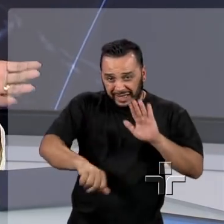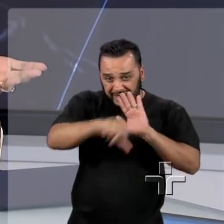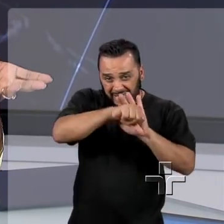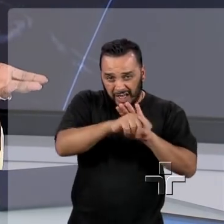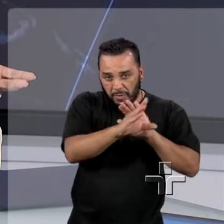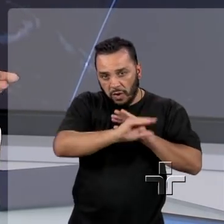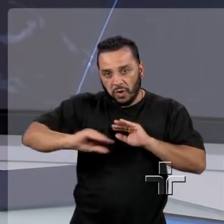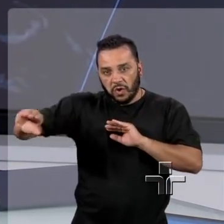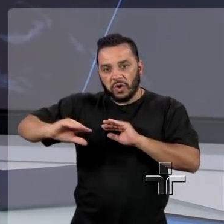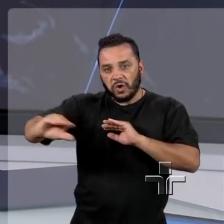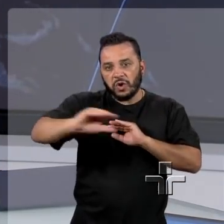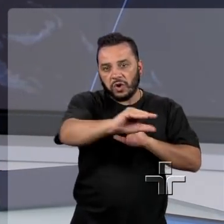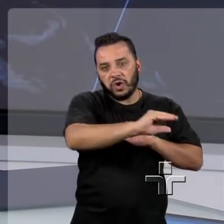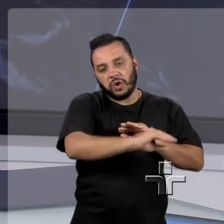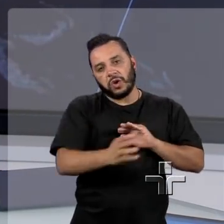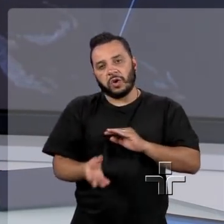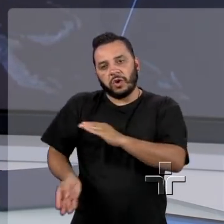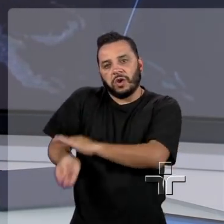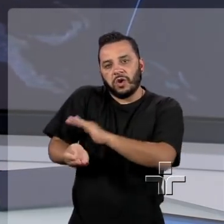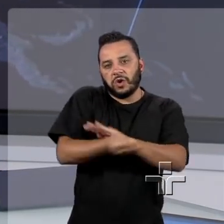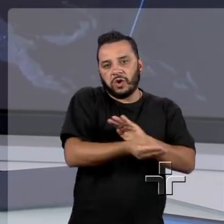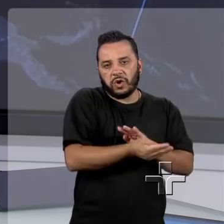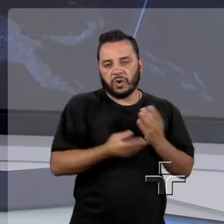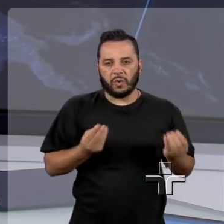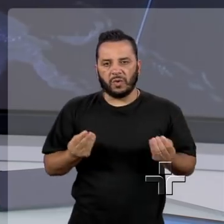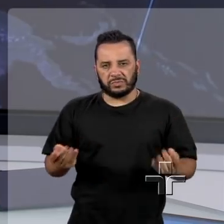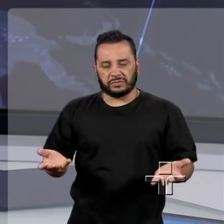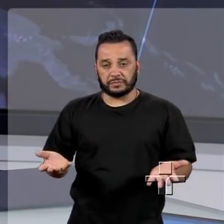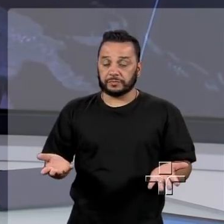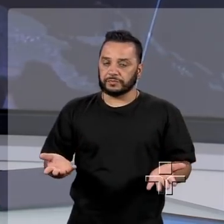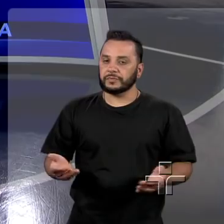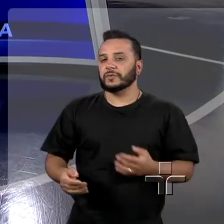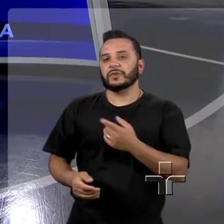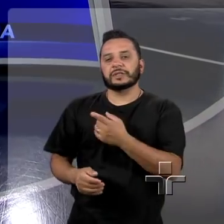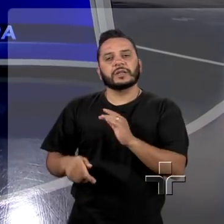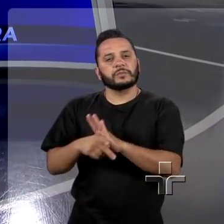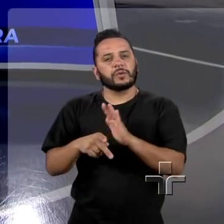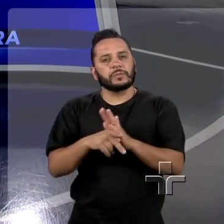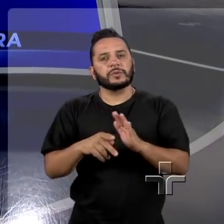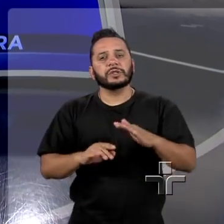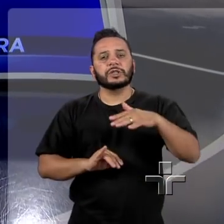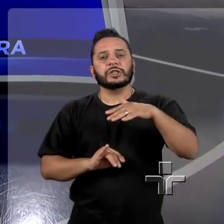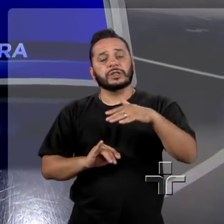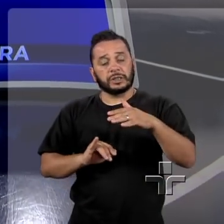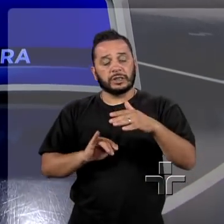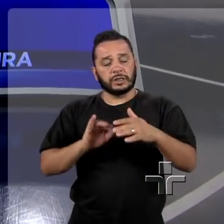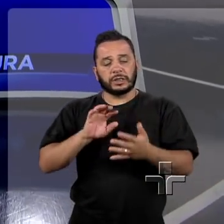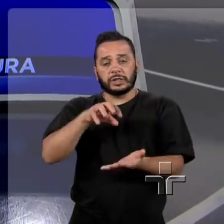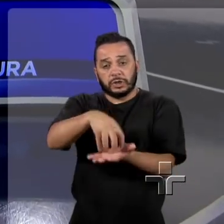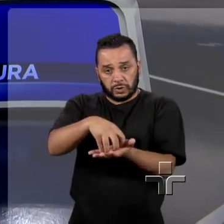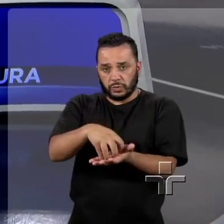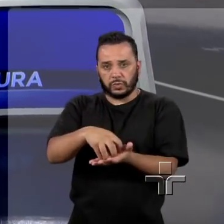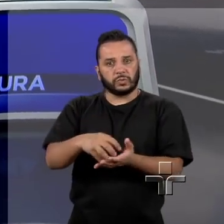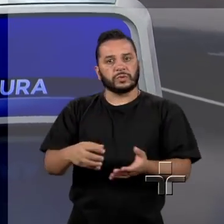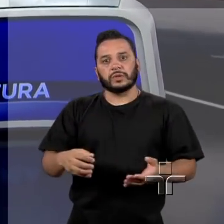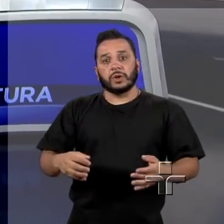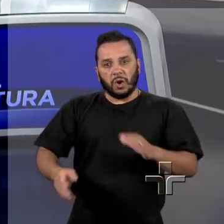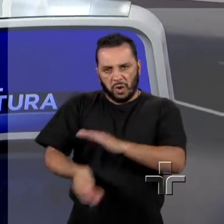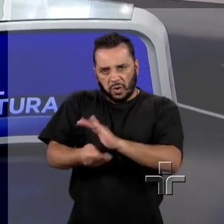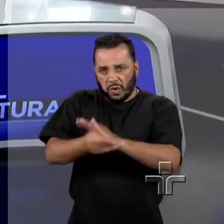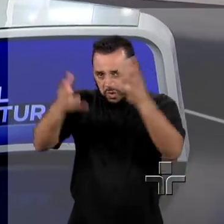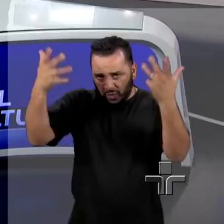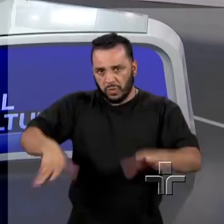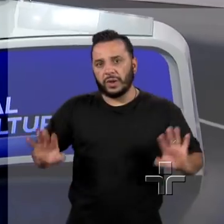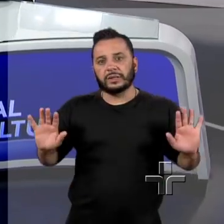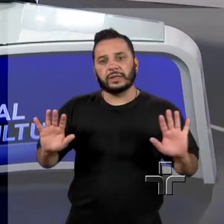Viviane, você que está à frente do Instituto Não Aceito Corrupção, acha que esse pacote, essa intenção da